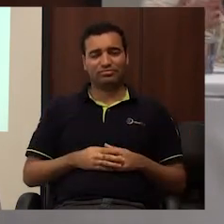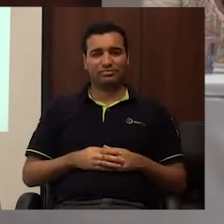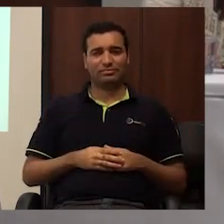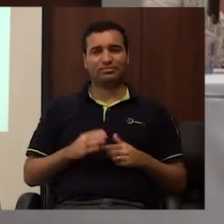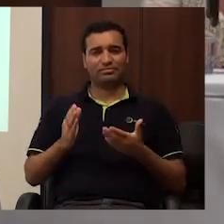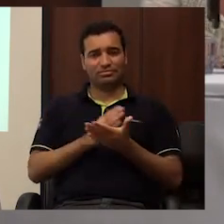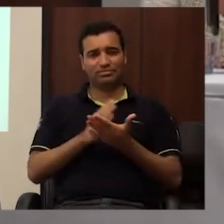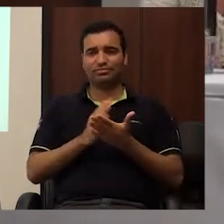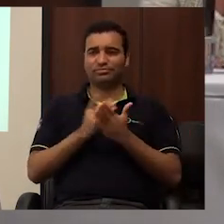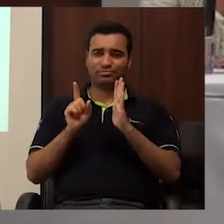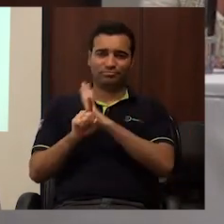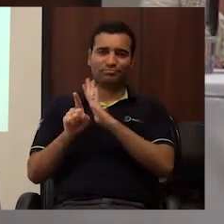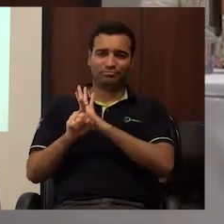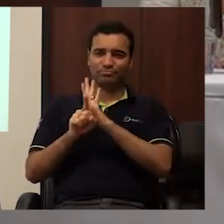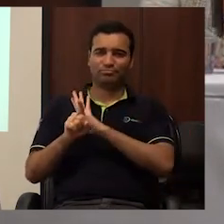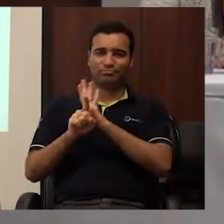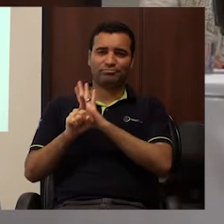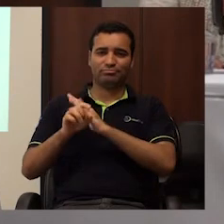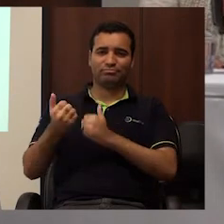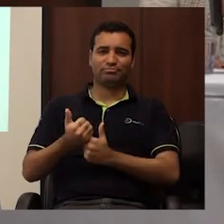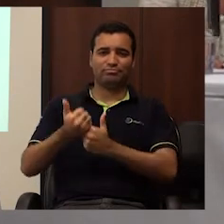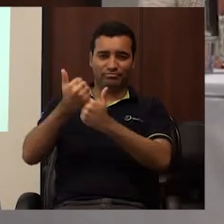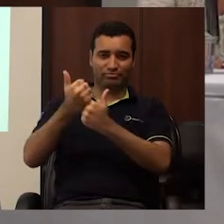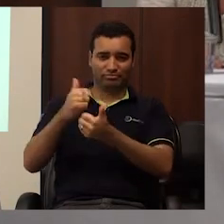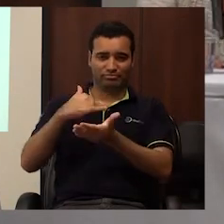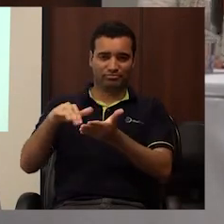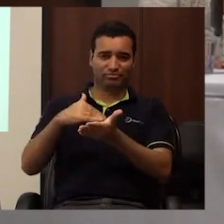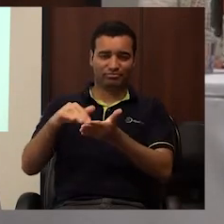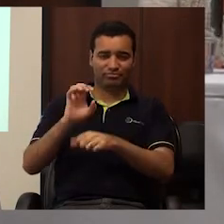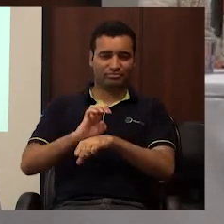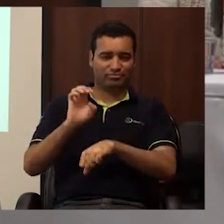dirigidas ao representante da Secretaria de Estado,